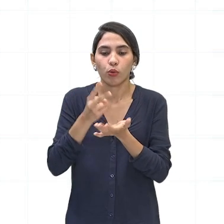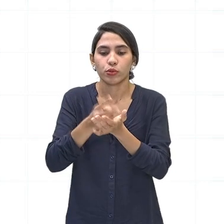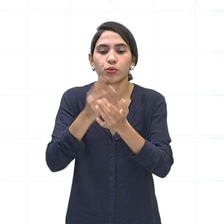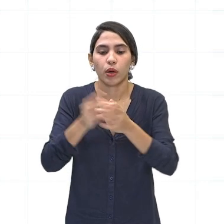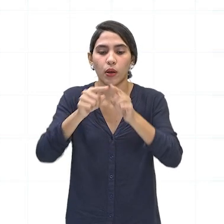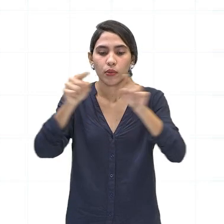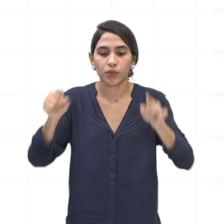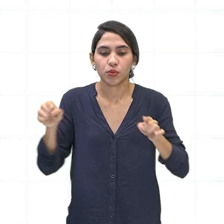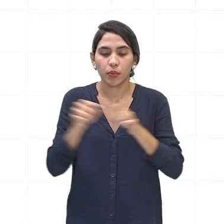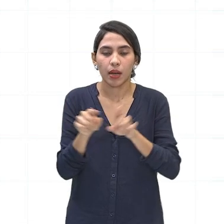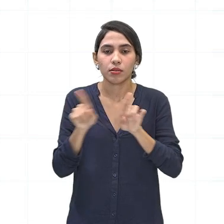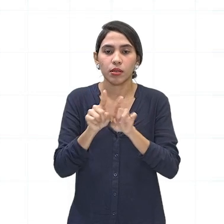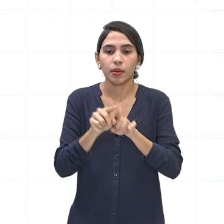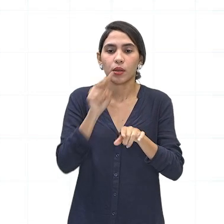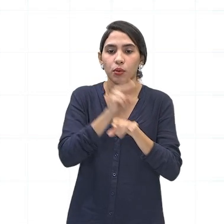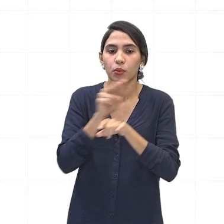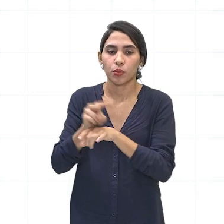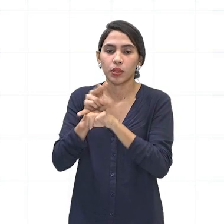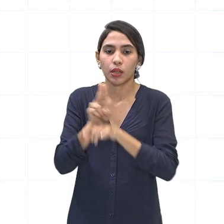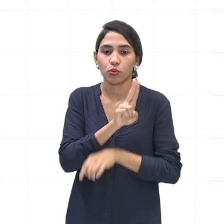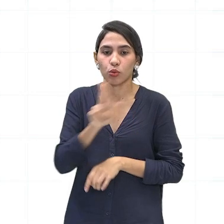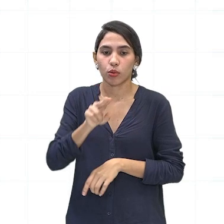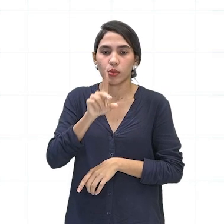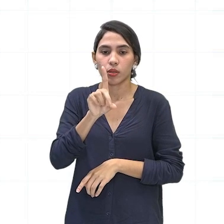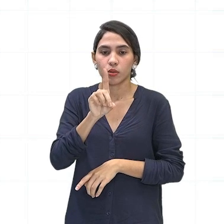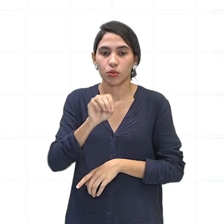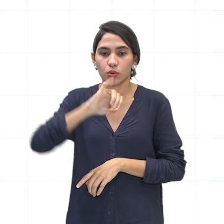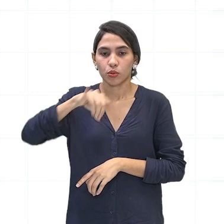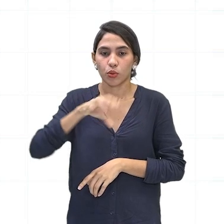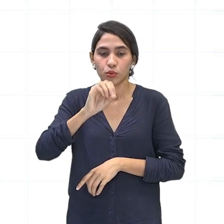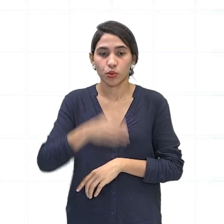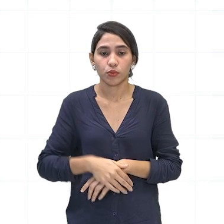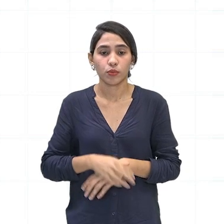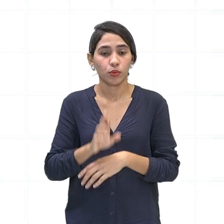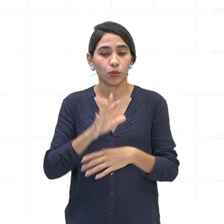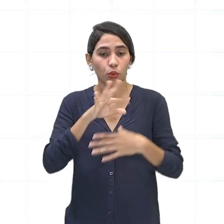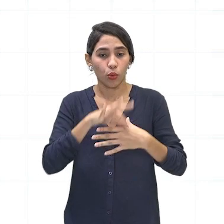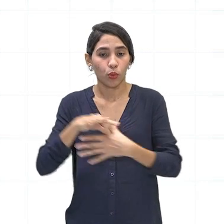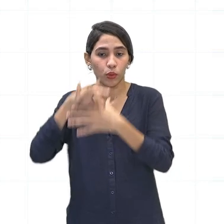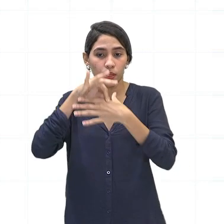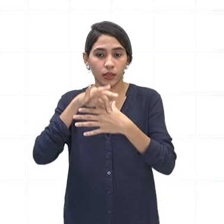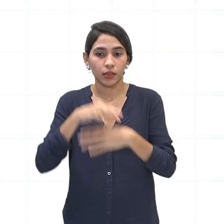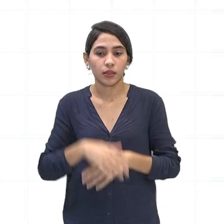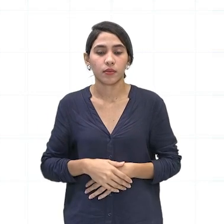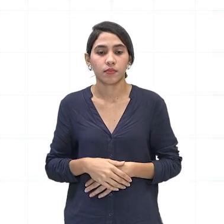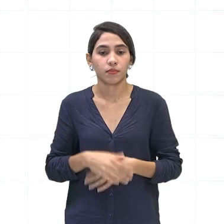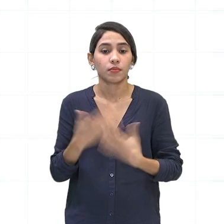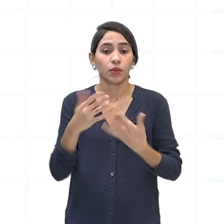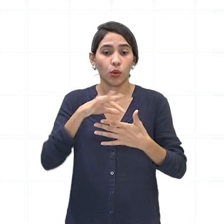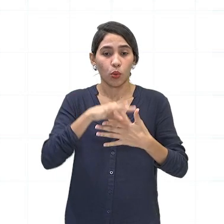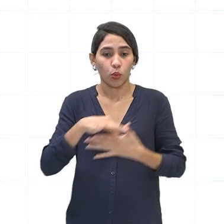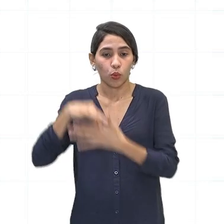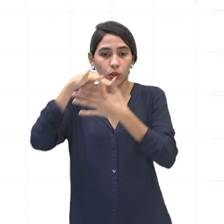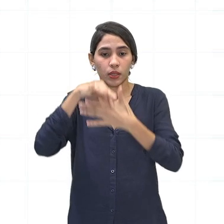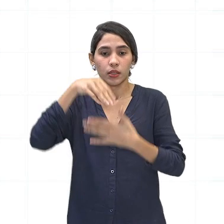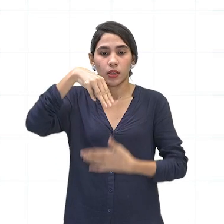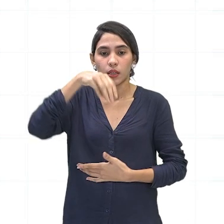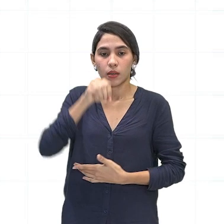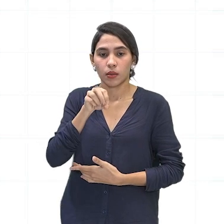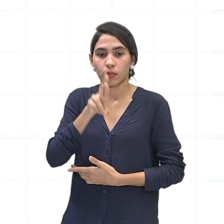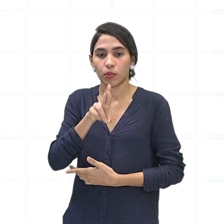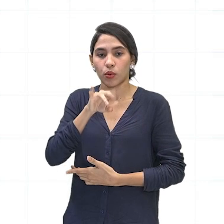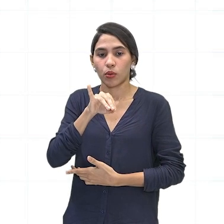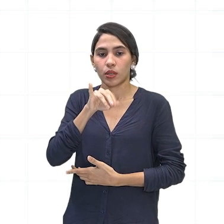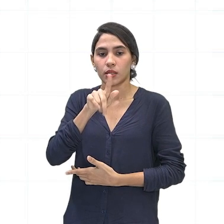o treino, né? Que é chamado de dojo. O mestre, outra curiosidade, o mestre Moriji